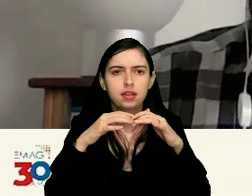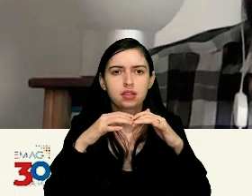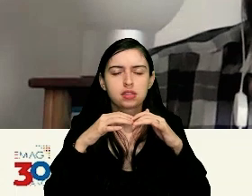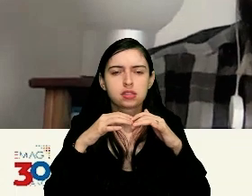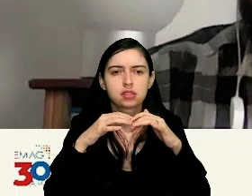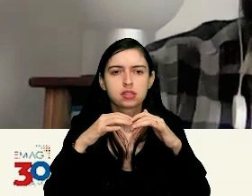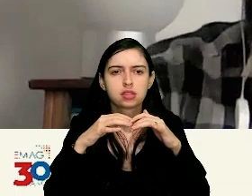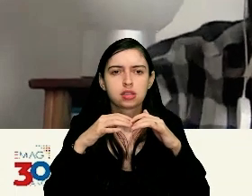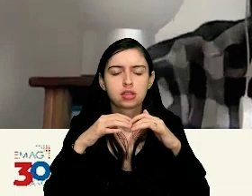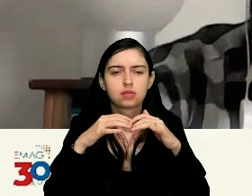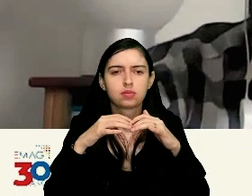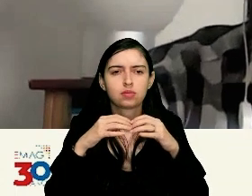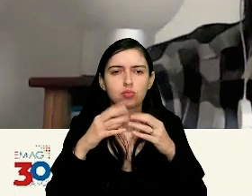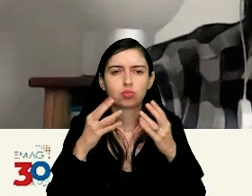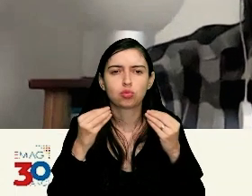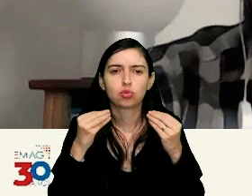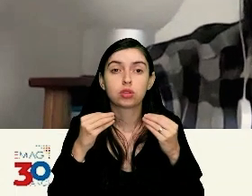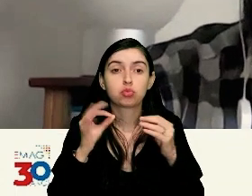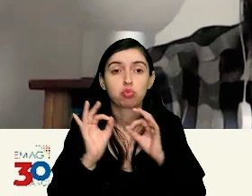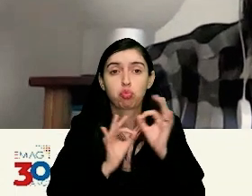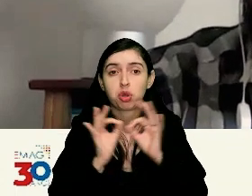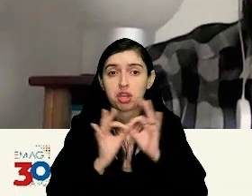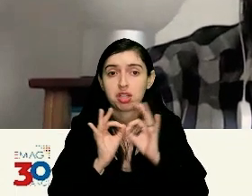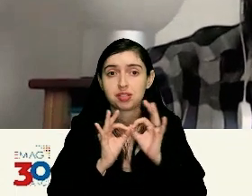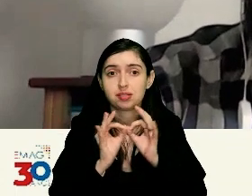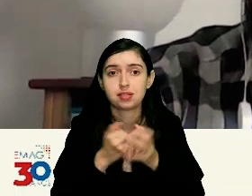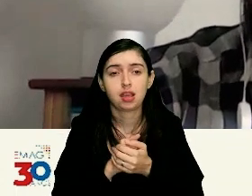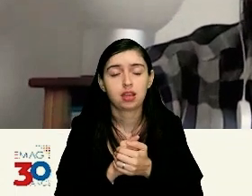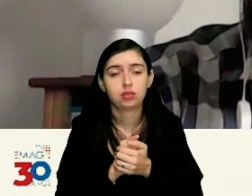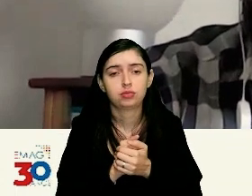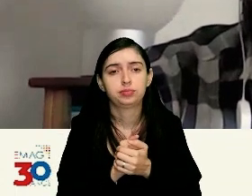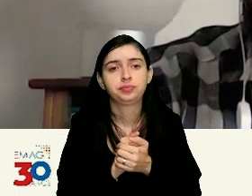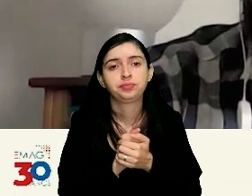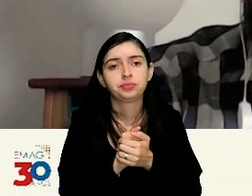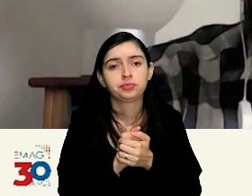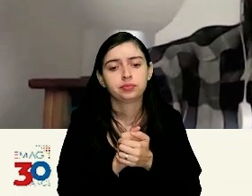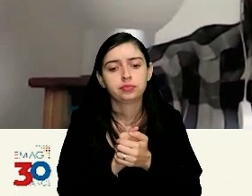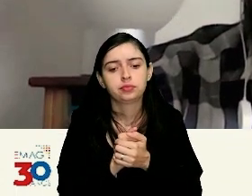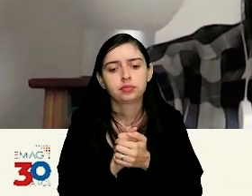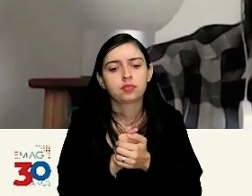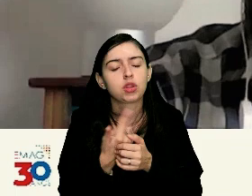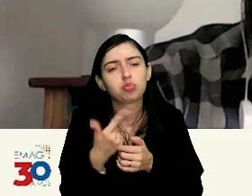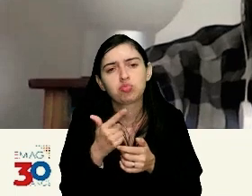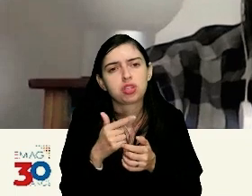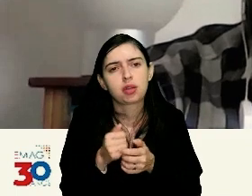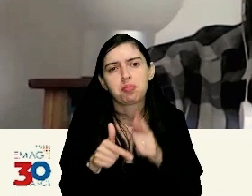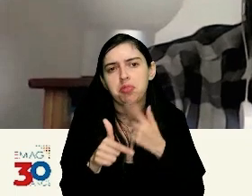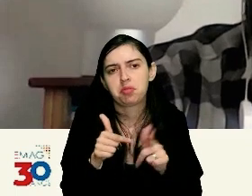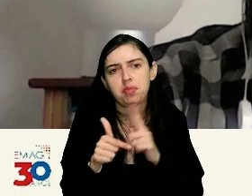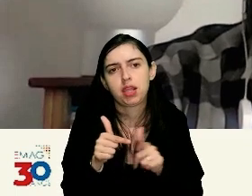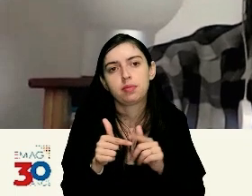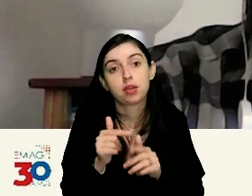muito bem formulado, assim, não formulado, mas eu não tinha problema nenhum. Eu cuidei